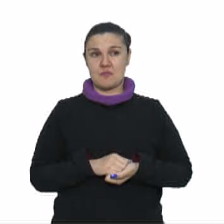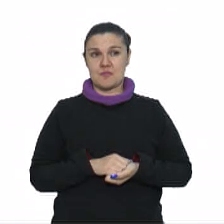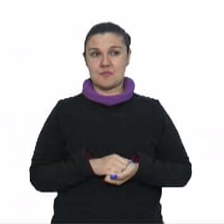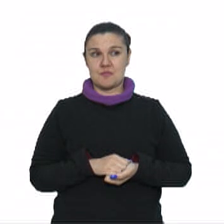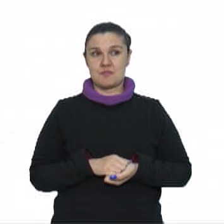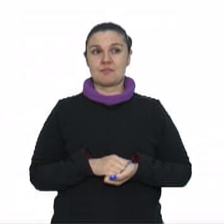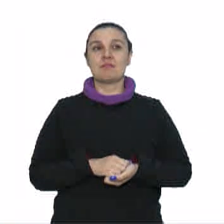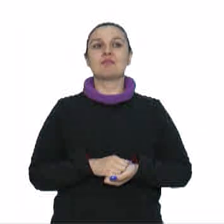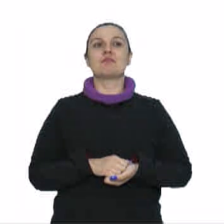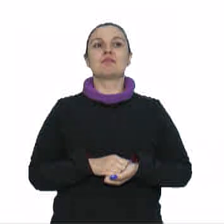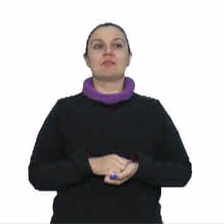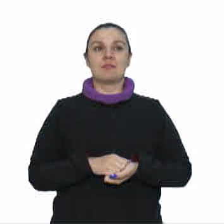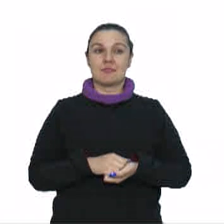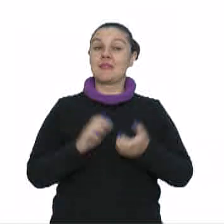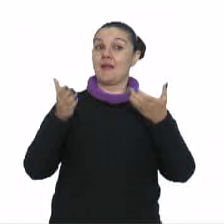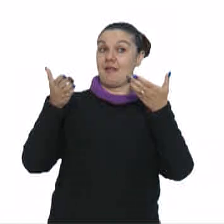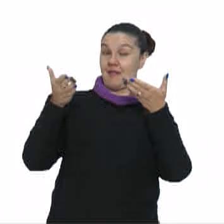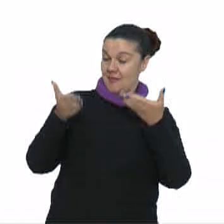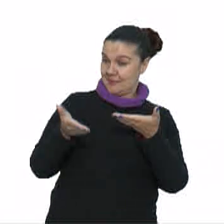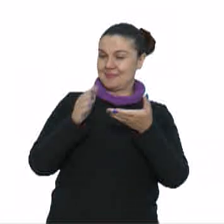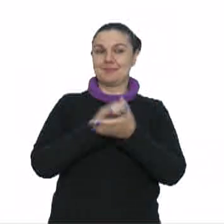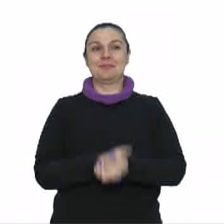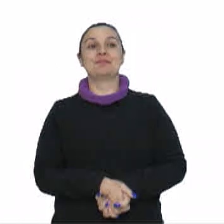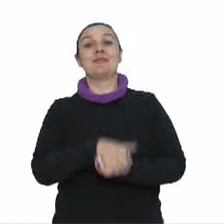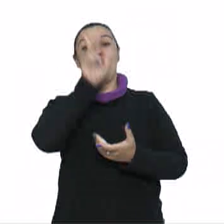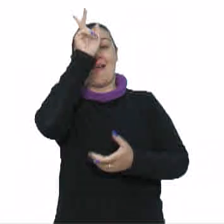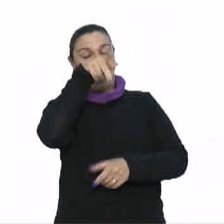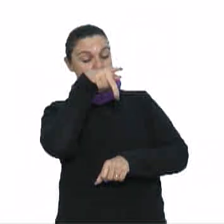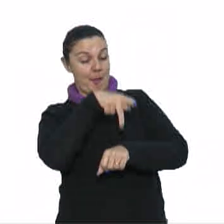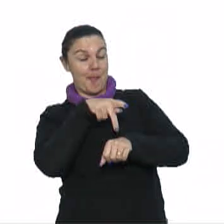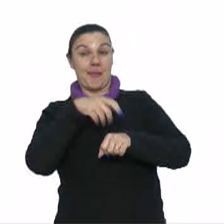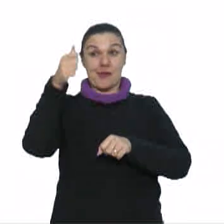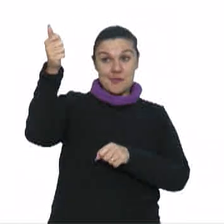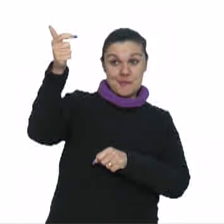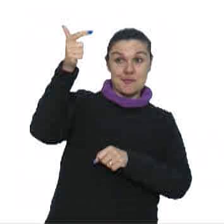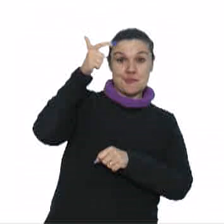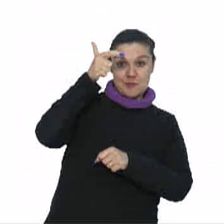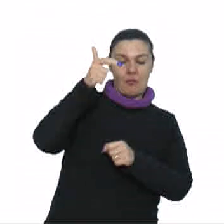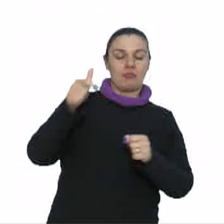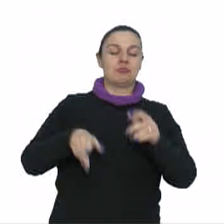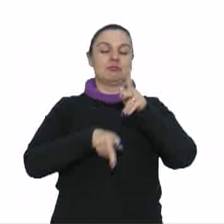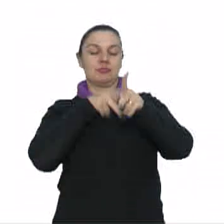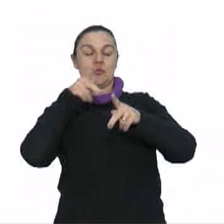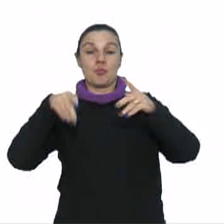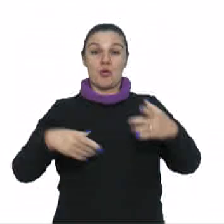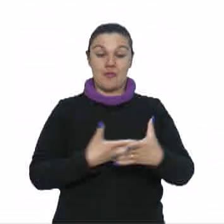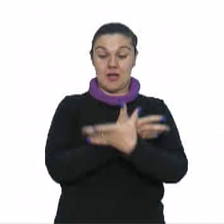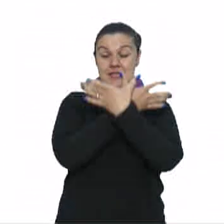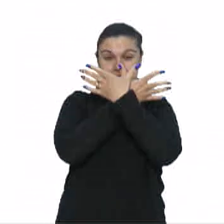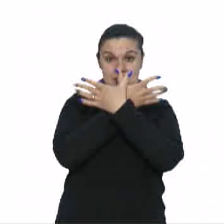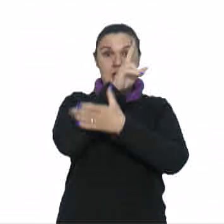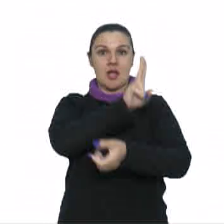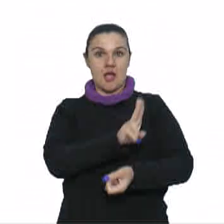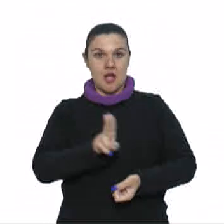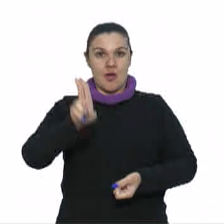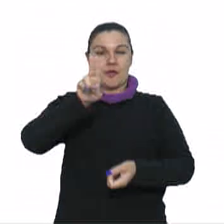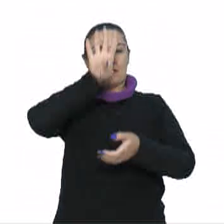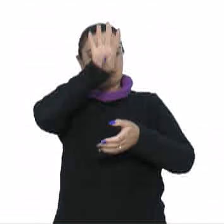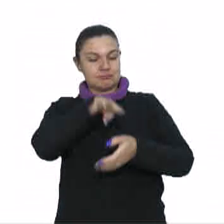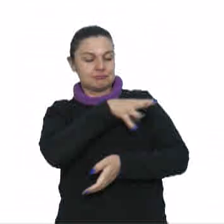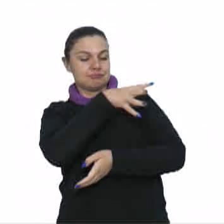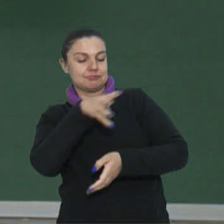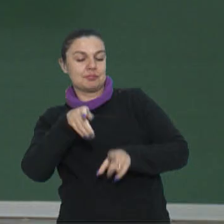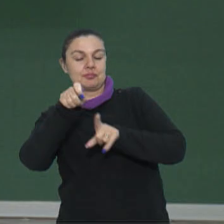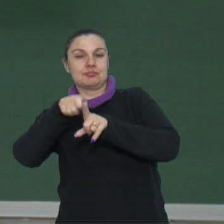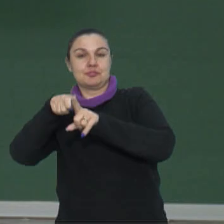Pois bem, é a pedra do sol da civilização Azteca, usada no calendário. Eu trouxe